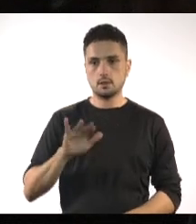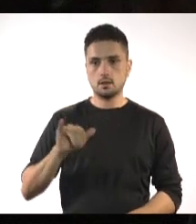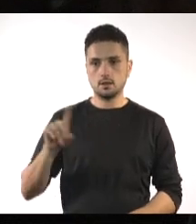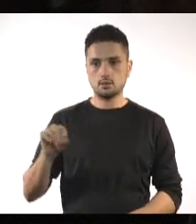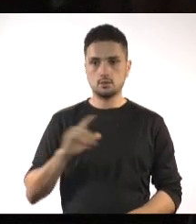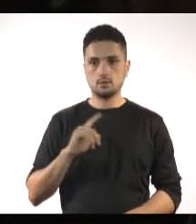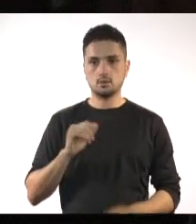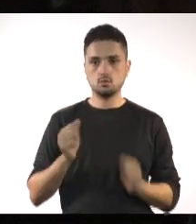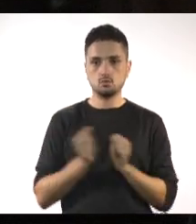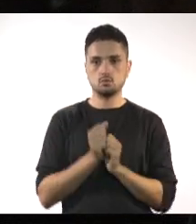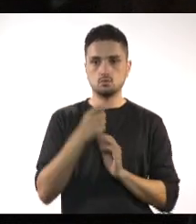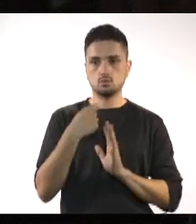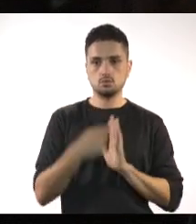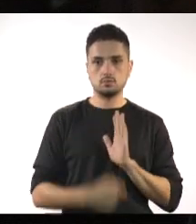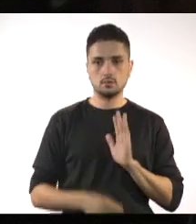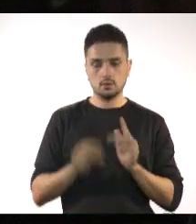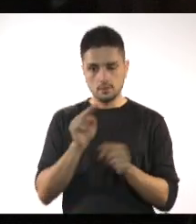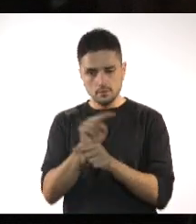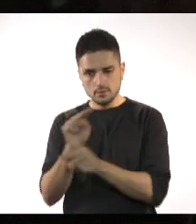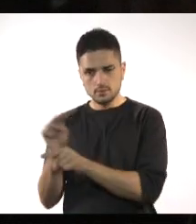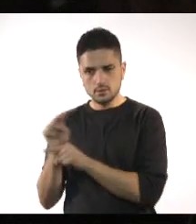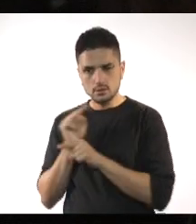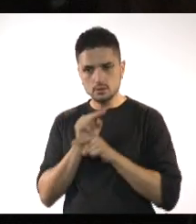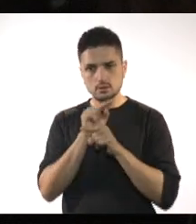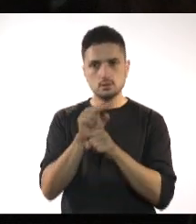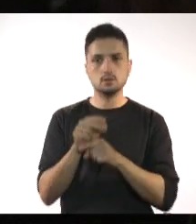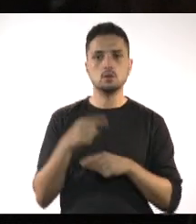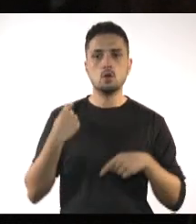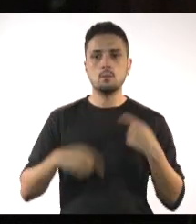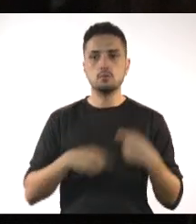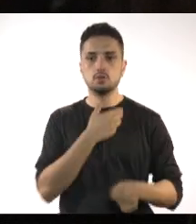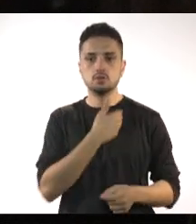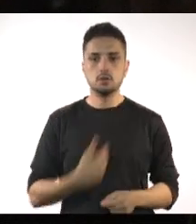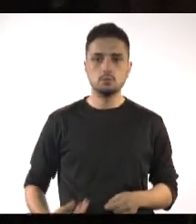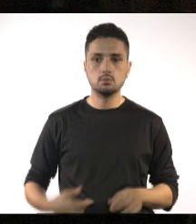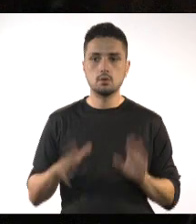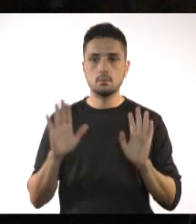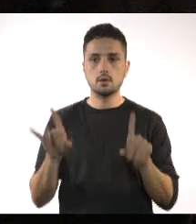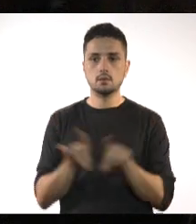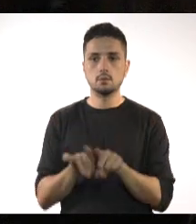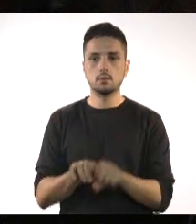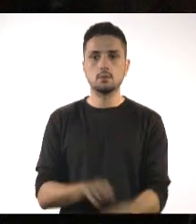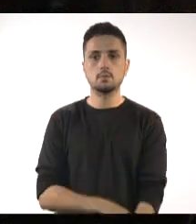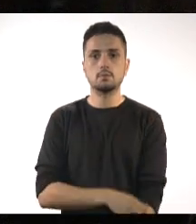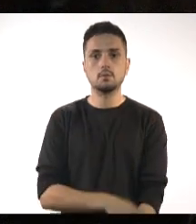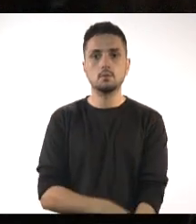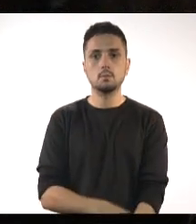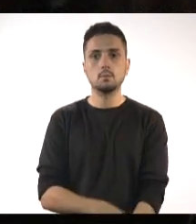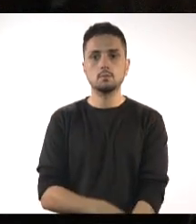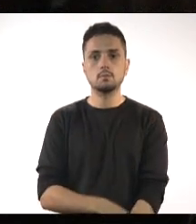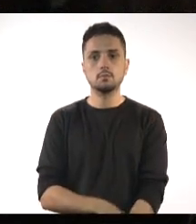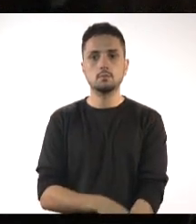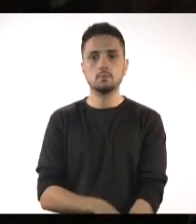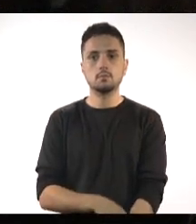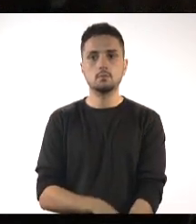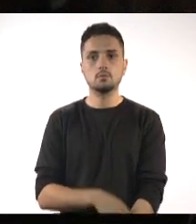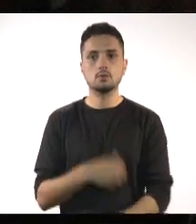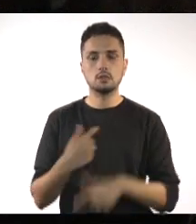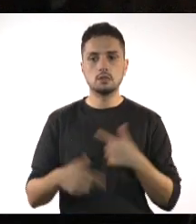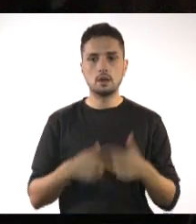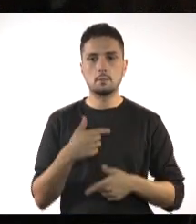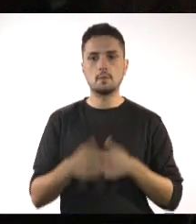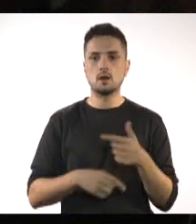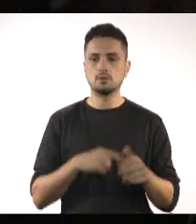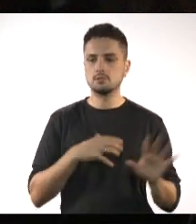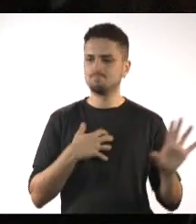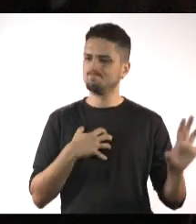da formulação, da fiscalização de políticas públicas, mas a partir do trabalho sensível, do